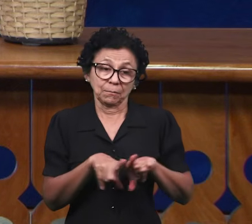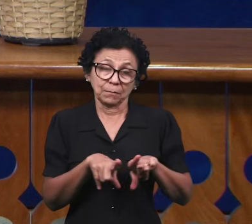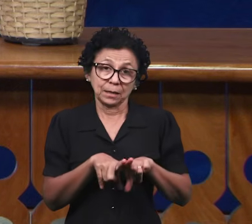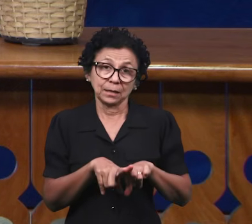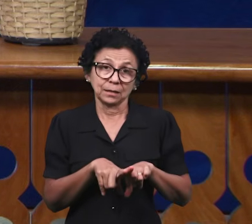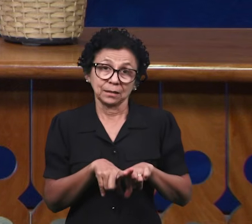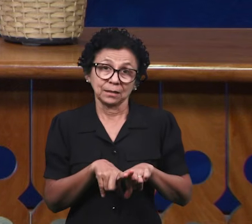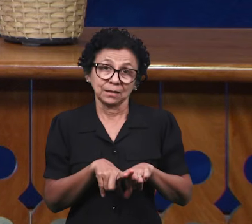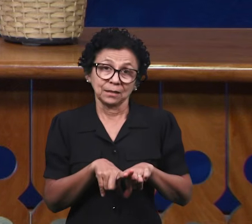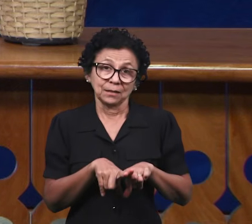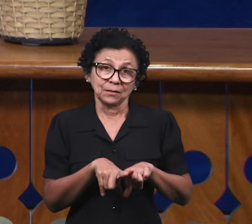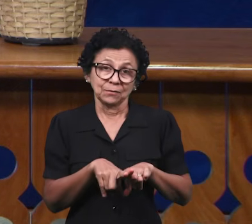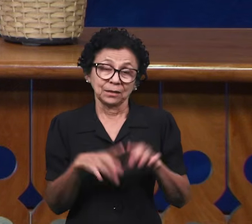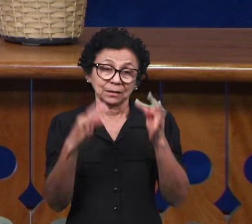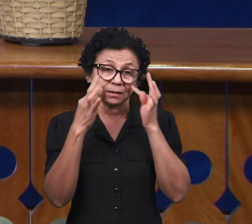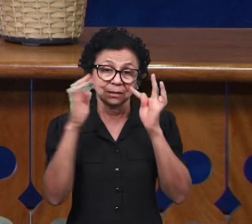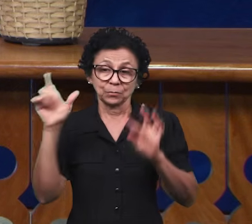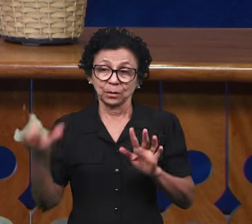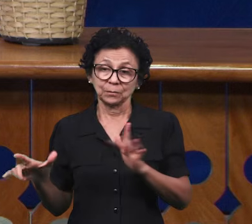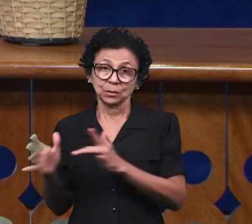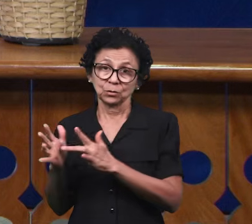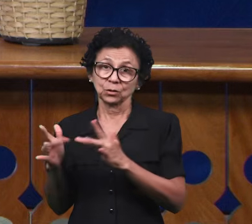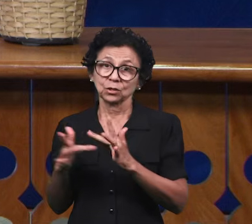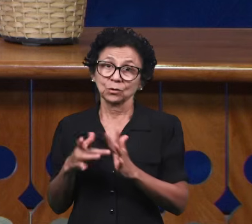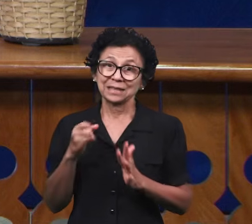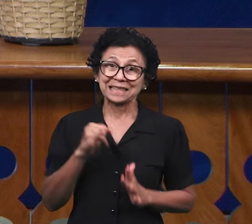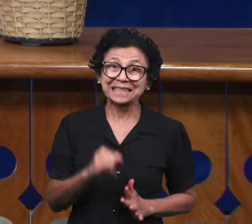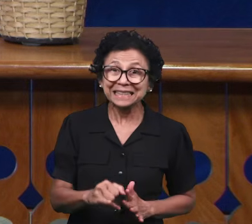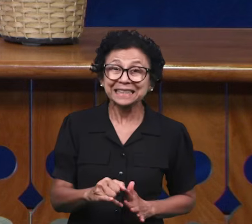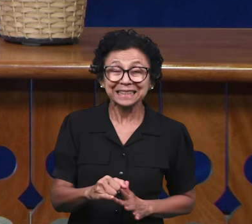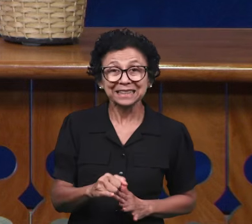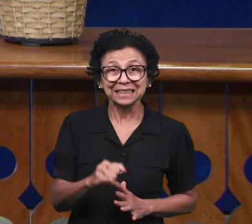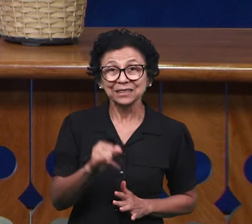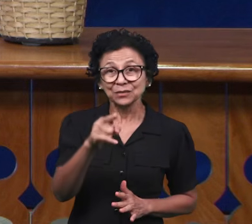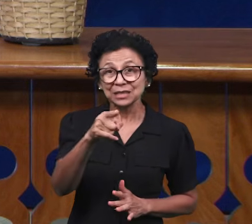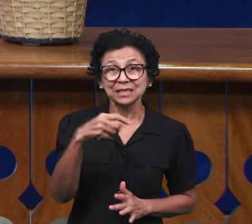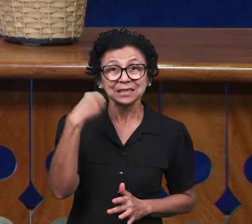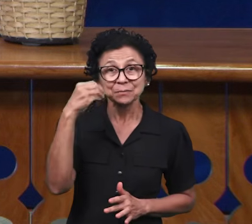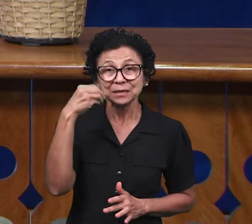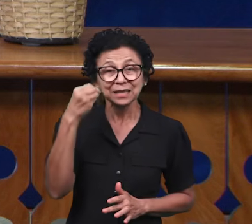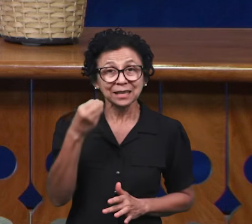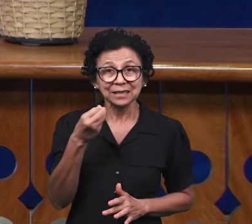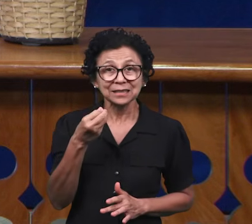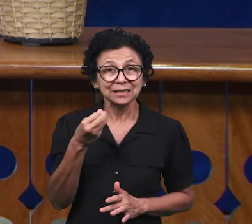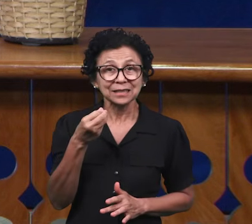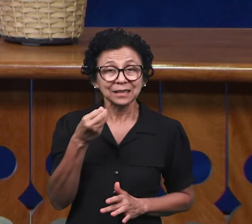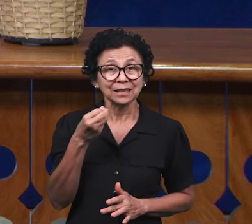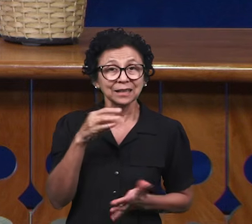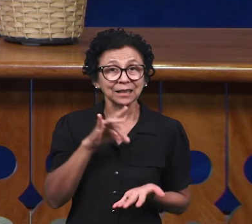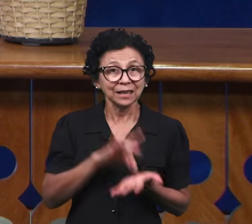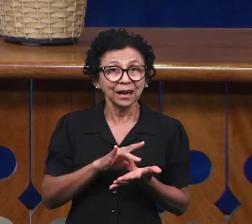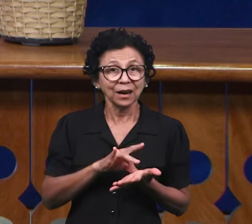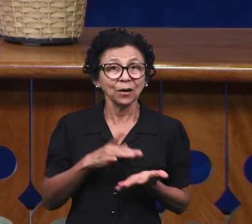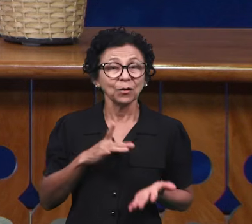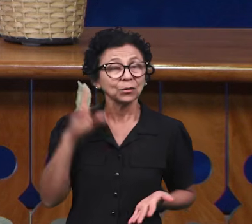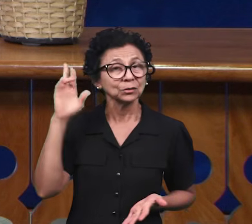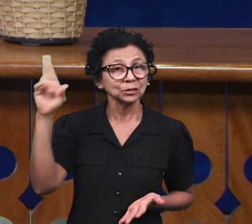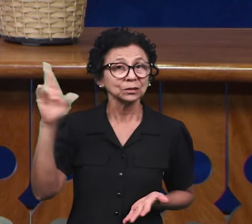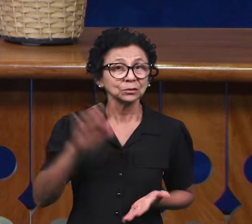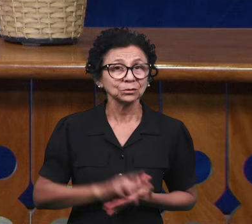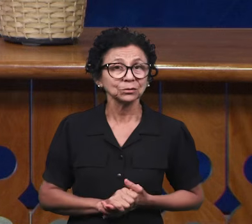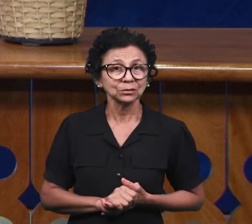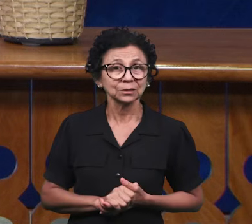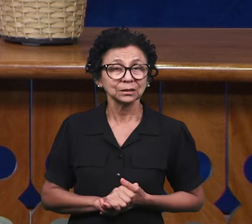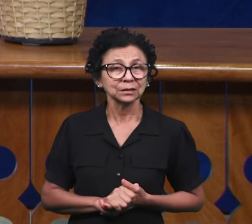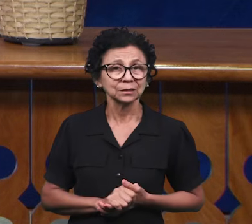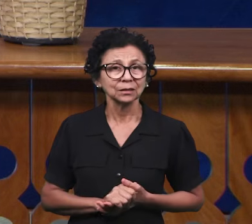realmente Jesus hoje tem operado na sua vida. Entrega a sua vida ao Senhor, deixa Ele conduzir a sua caminhada. Filipe deixou,